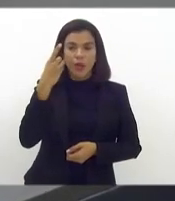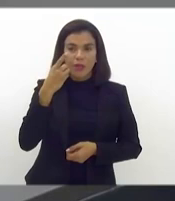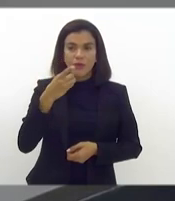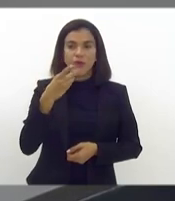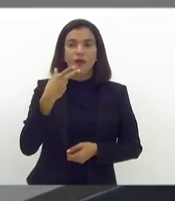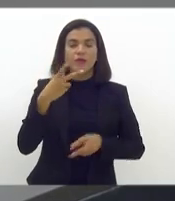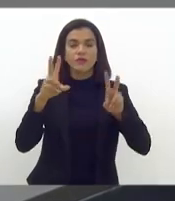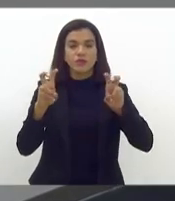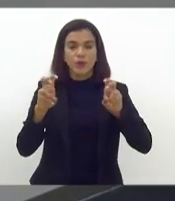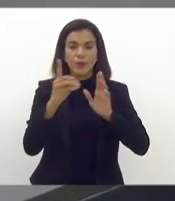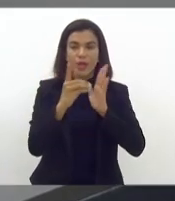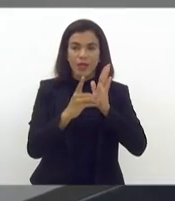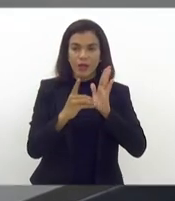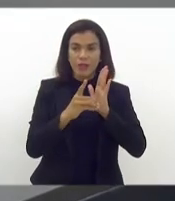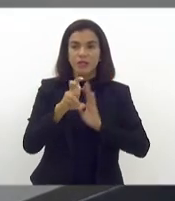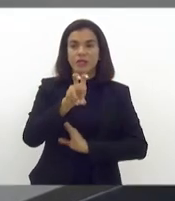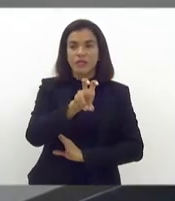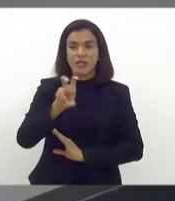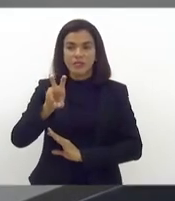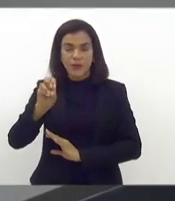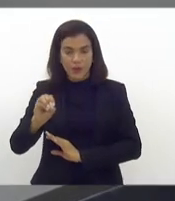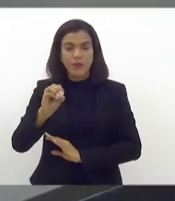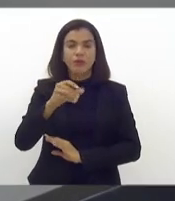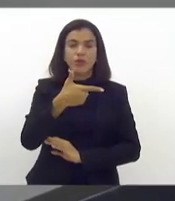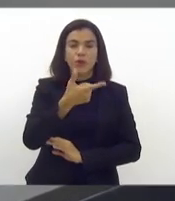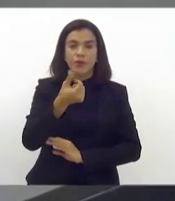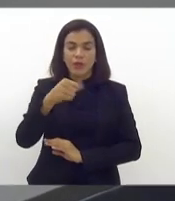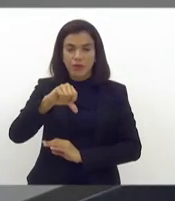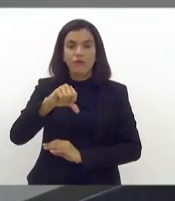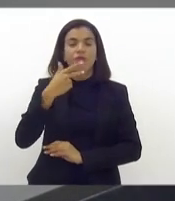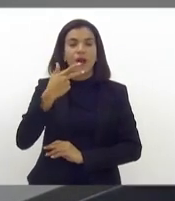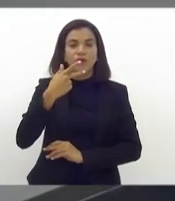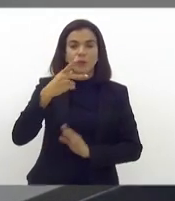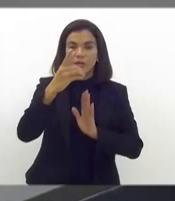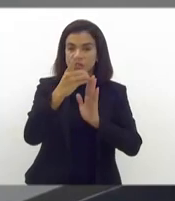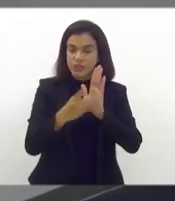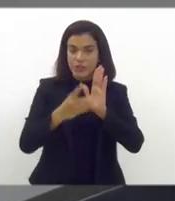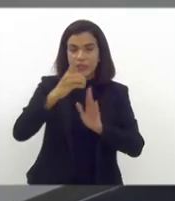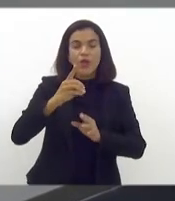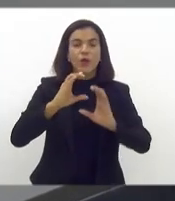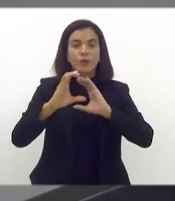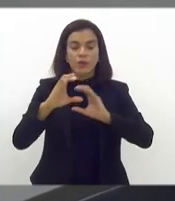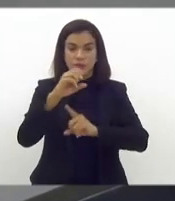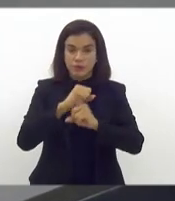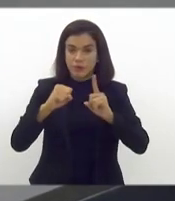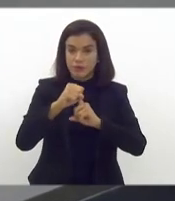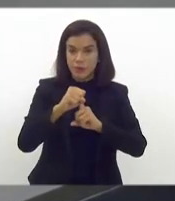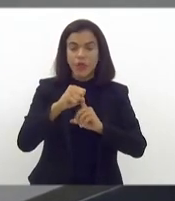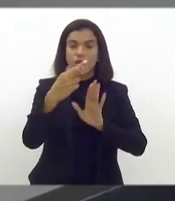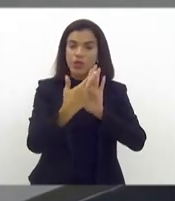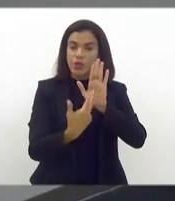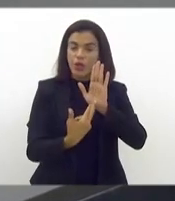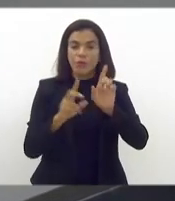susta os efeitos do decreto 46.550, de 1º de janeiro de 2019, que estabelece as diretrizes da política de comunicação social e normas para